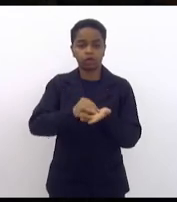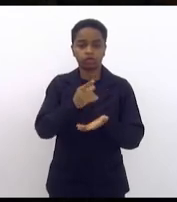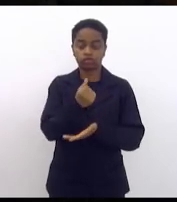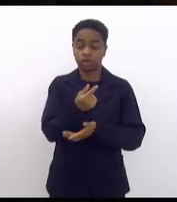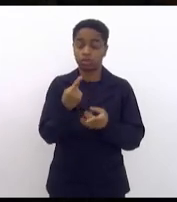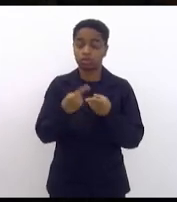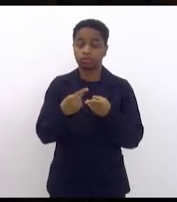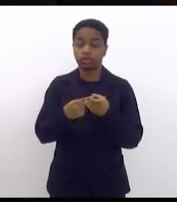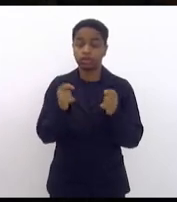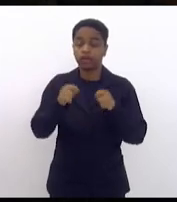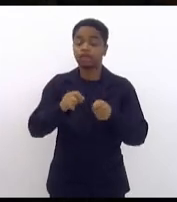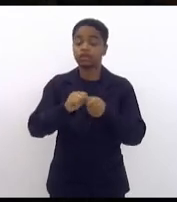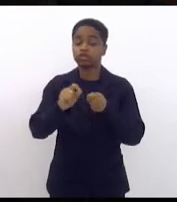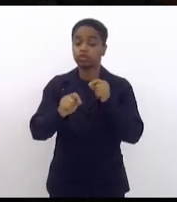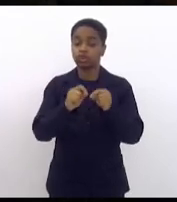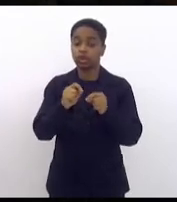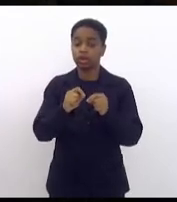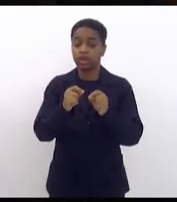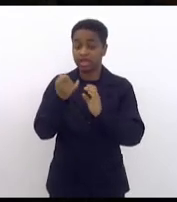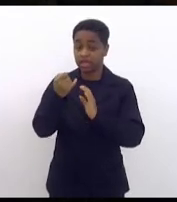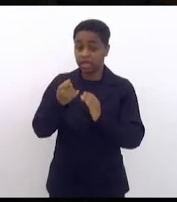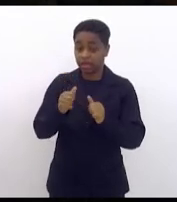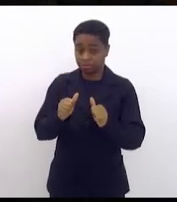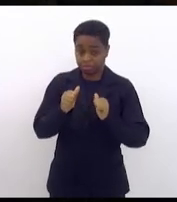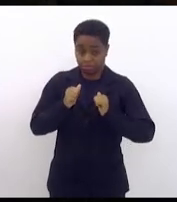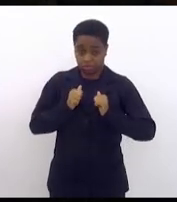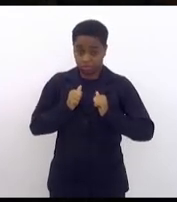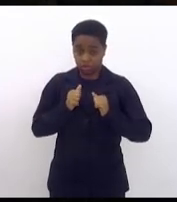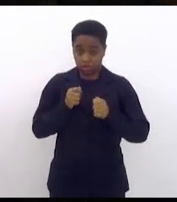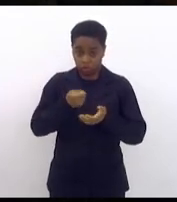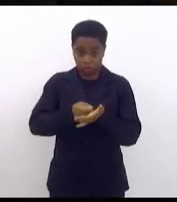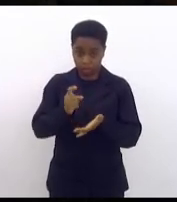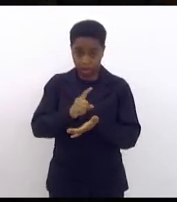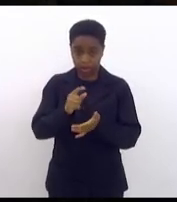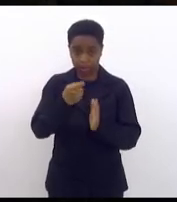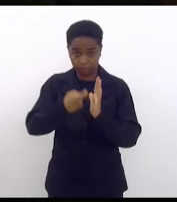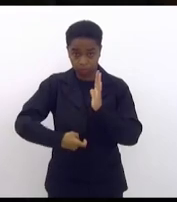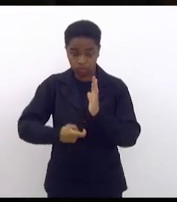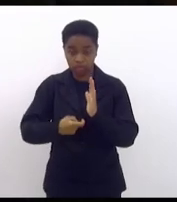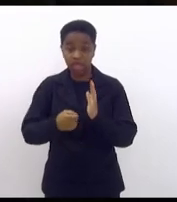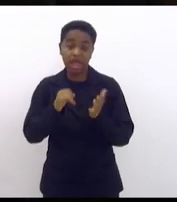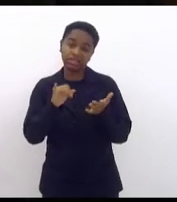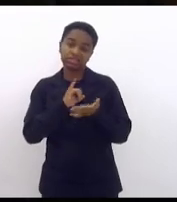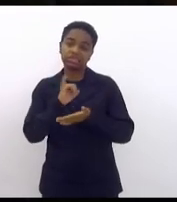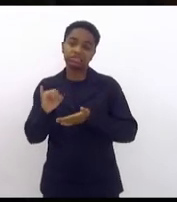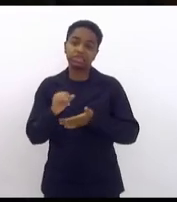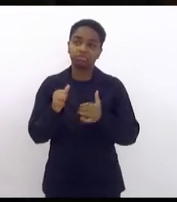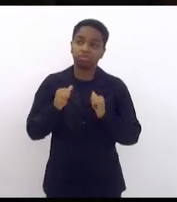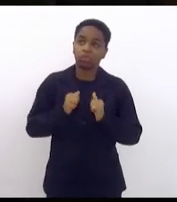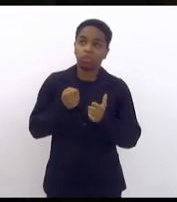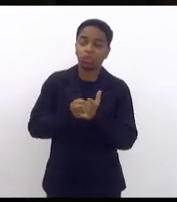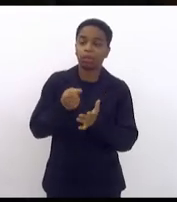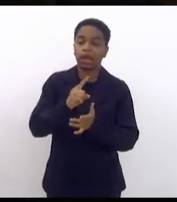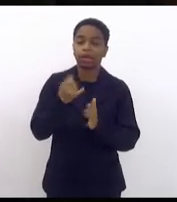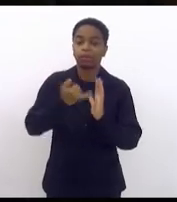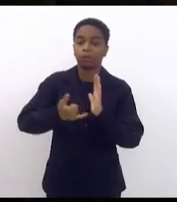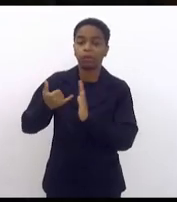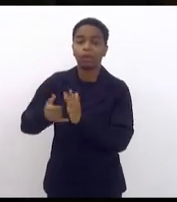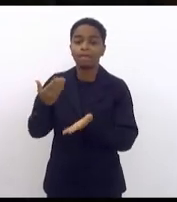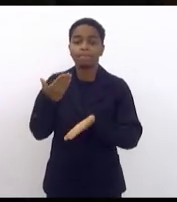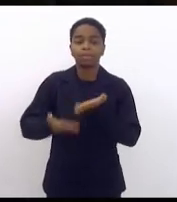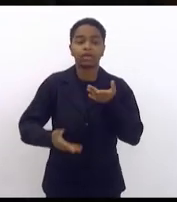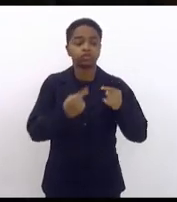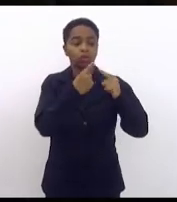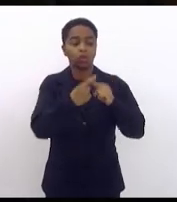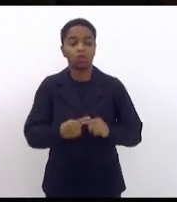seria reduzir as isenções. Ah, mas se a gente reduz as isenções, a gente perde competitividade para os outros estados.